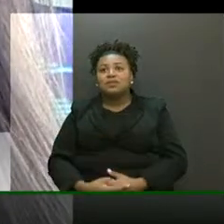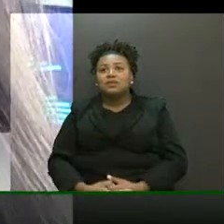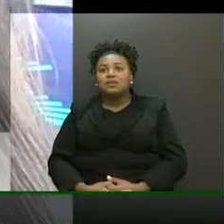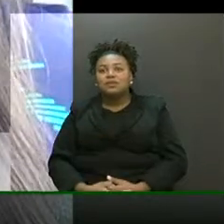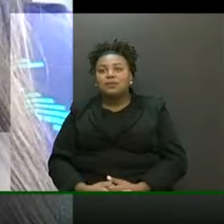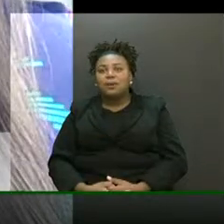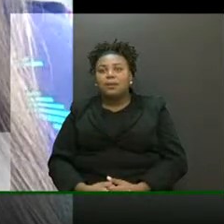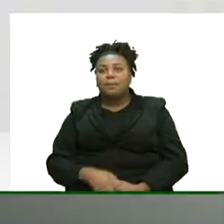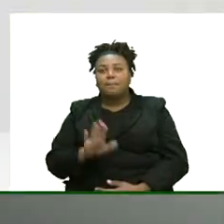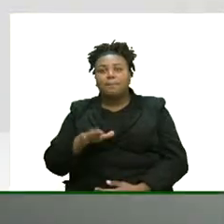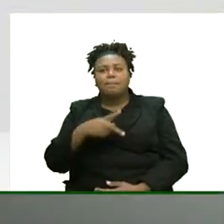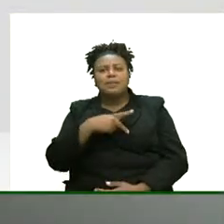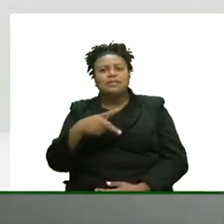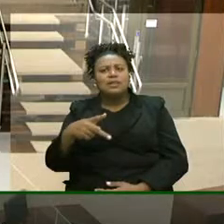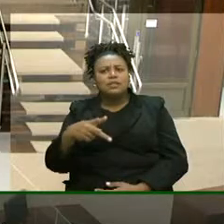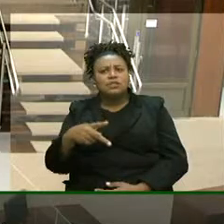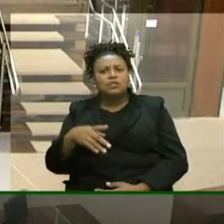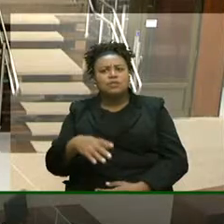Obrigado, deputada.